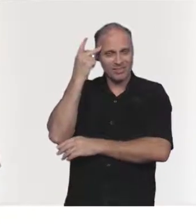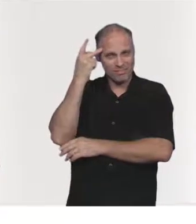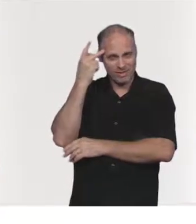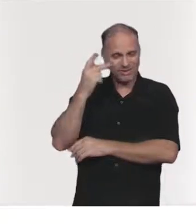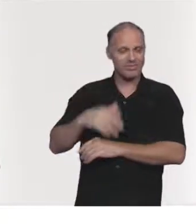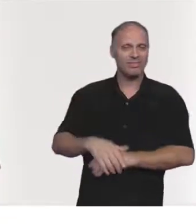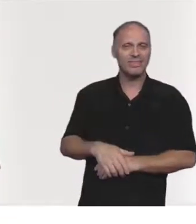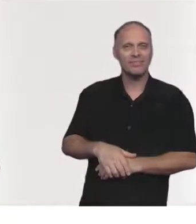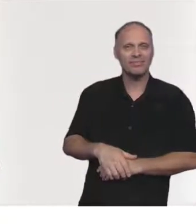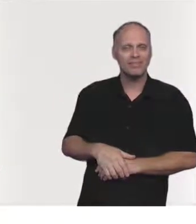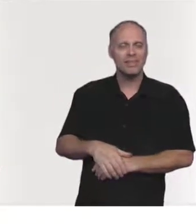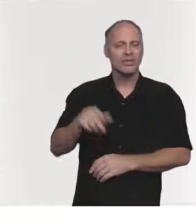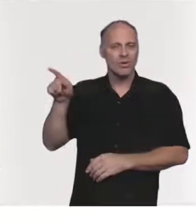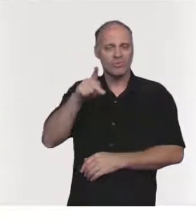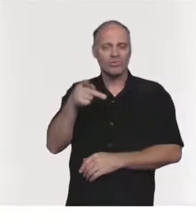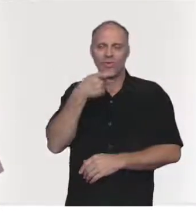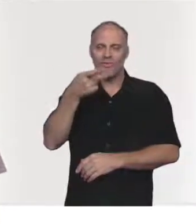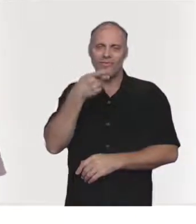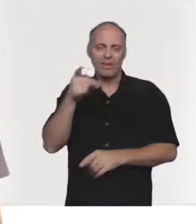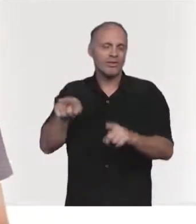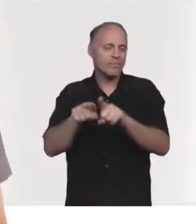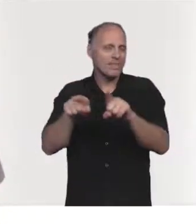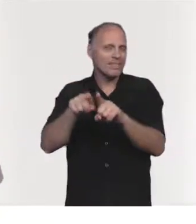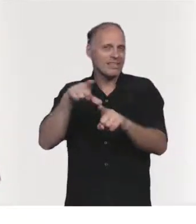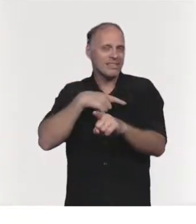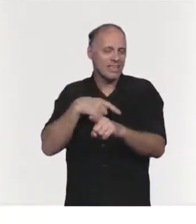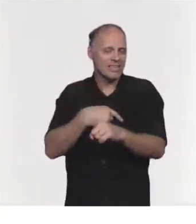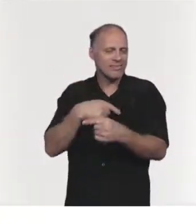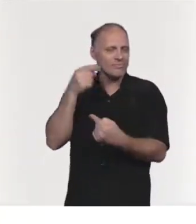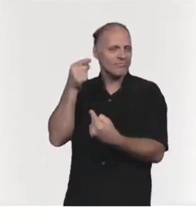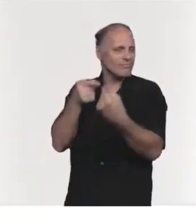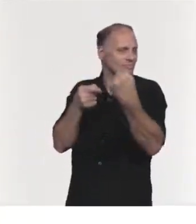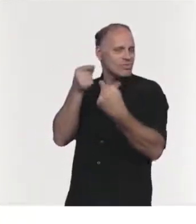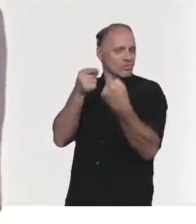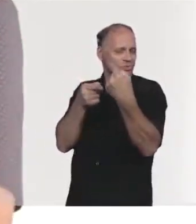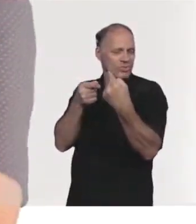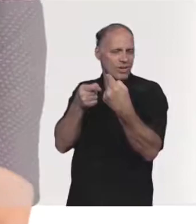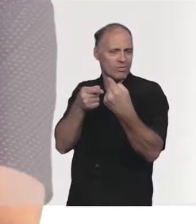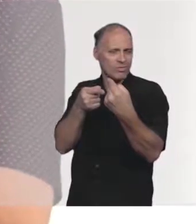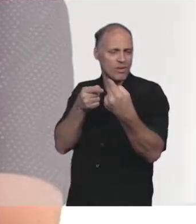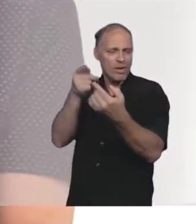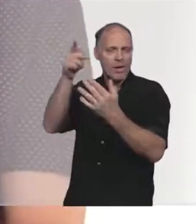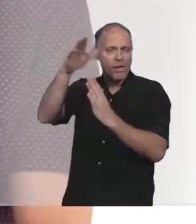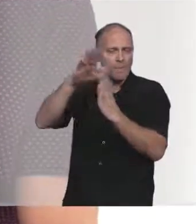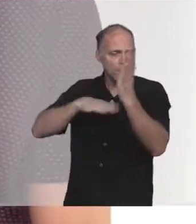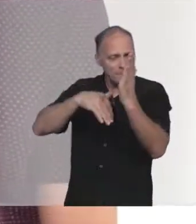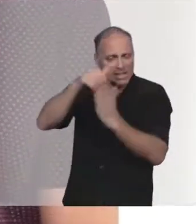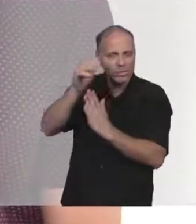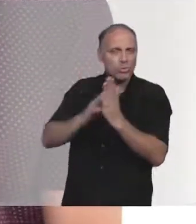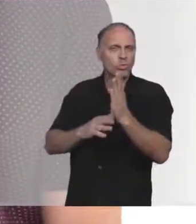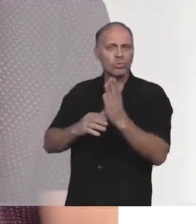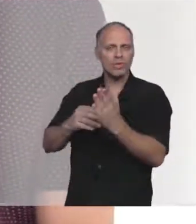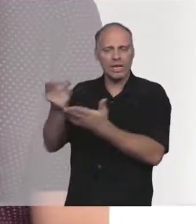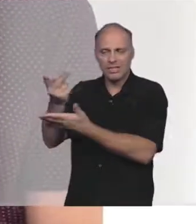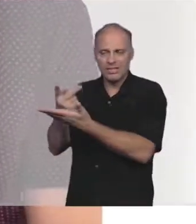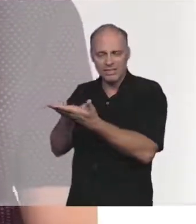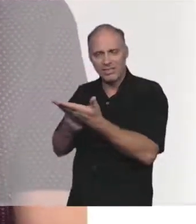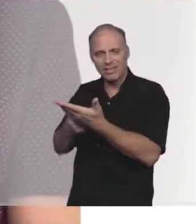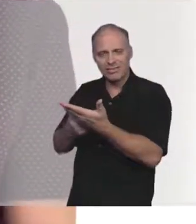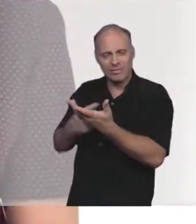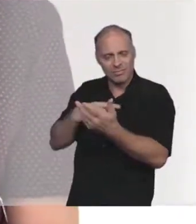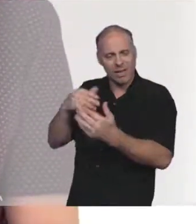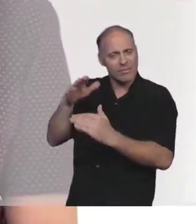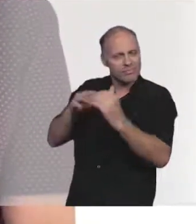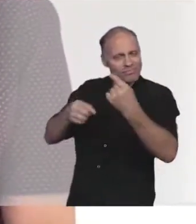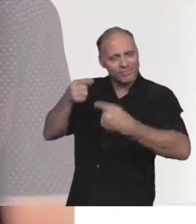Paulo, no Ateliê Fidalga, né? Quando meu professor comentou, parece que existe uma discussão sobre pintura. Parece que